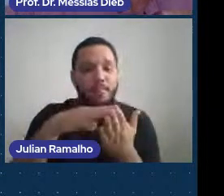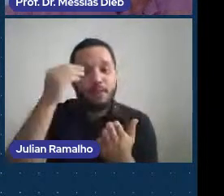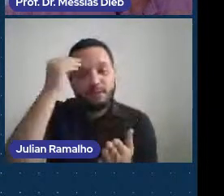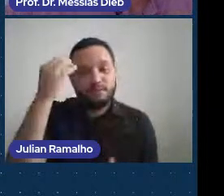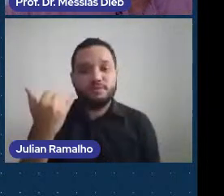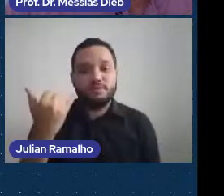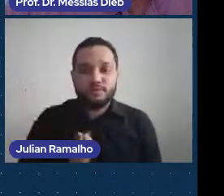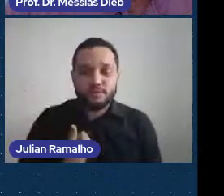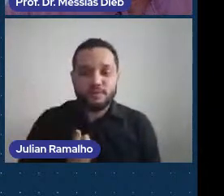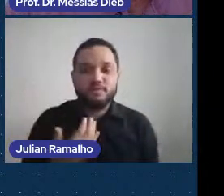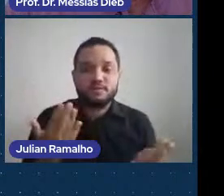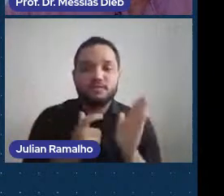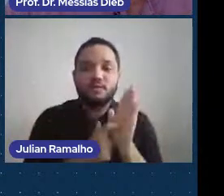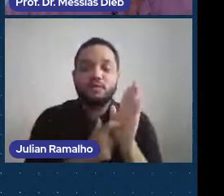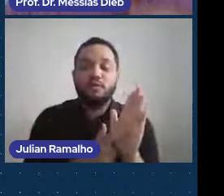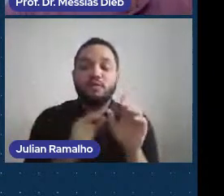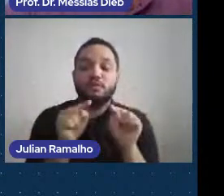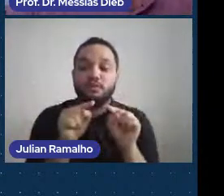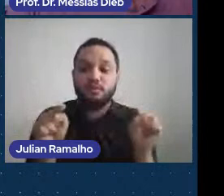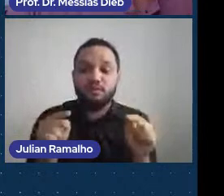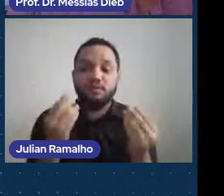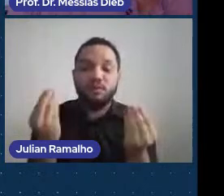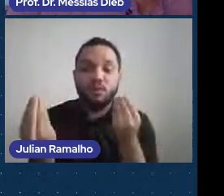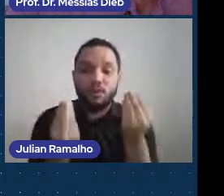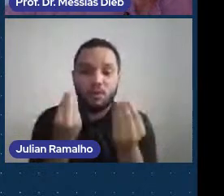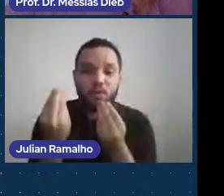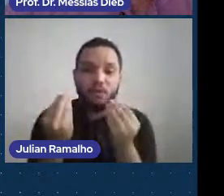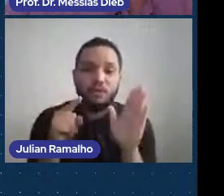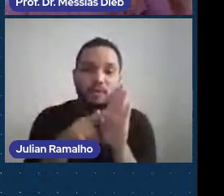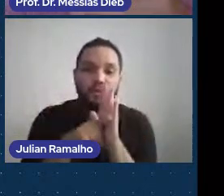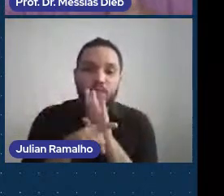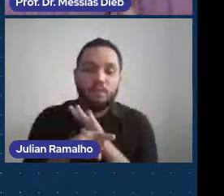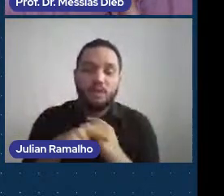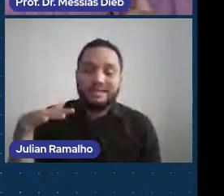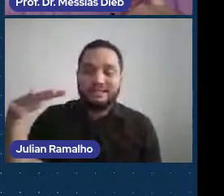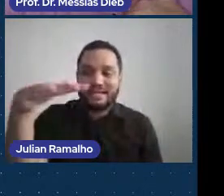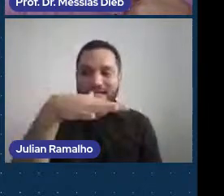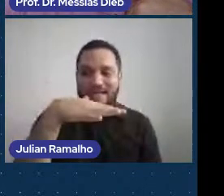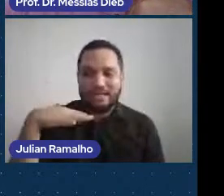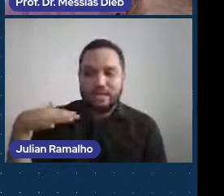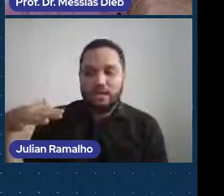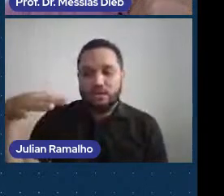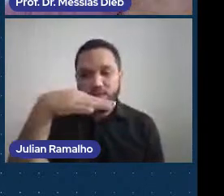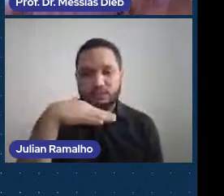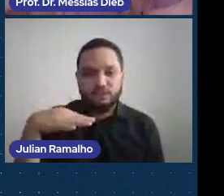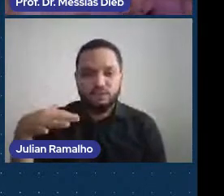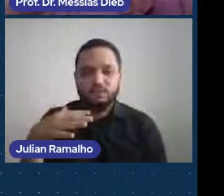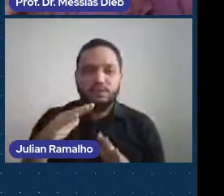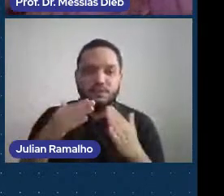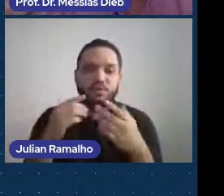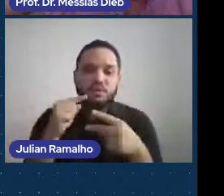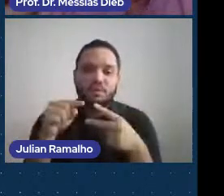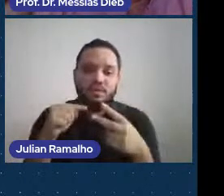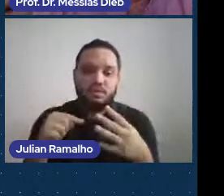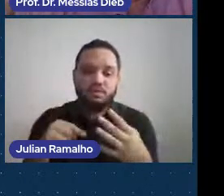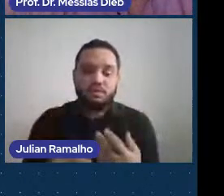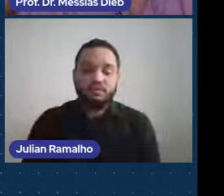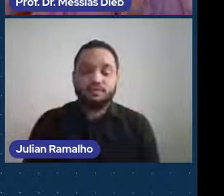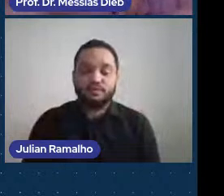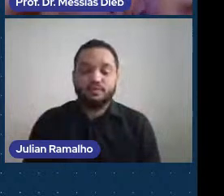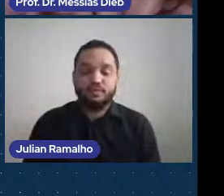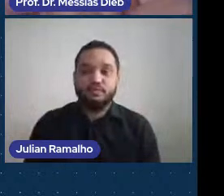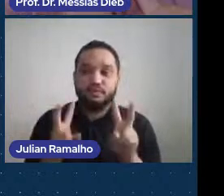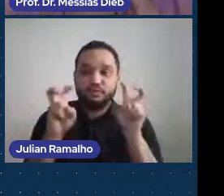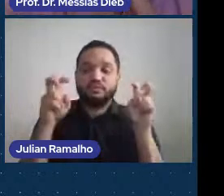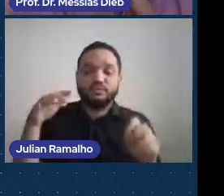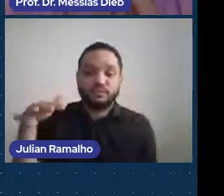Então, eu vou mostrar para vocês o desmembramento da questão geral em questões específicas. Então, qual é a questão geral? Só